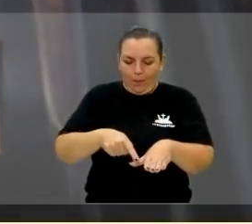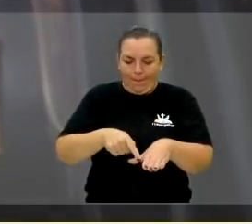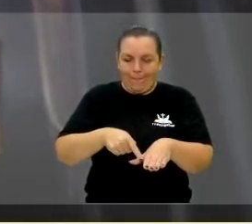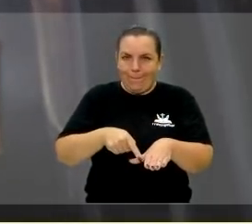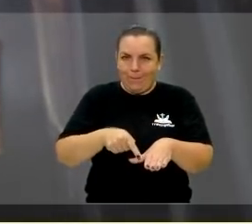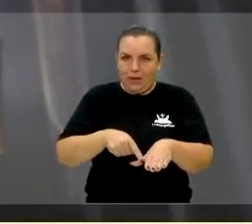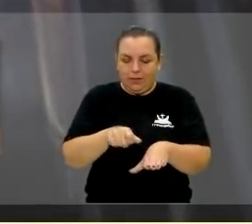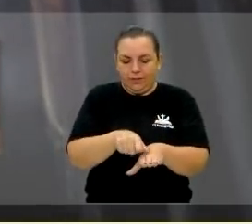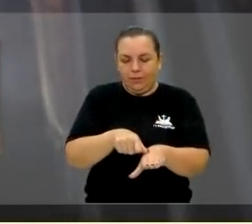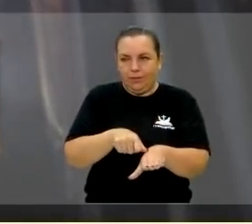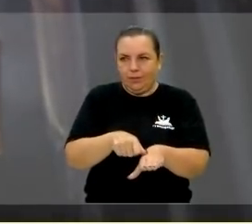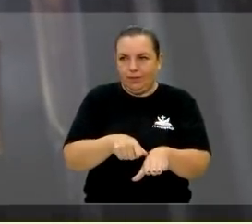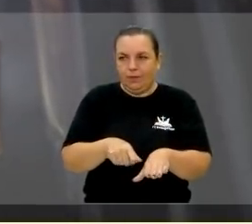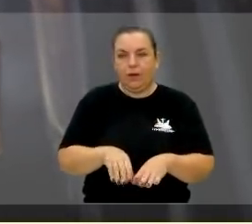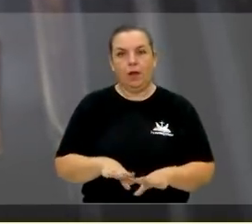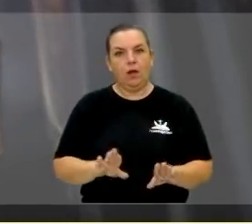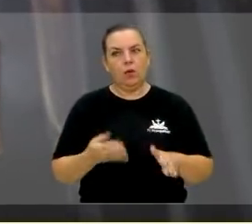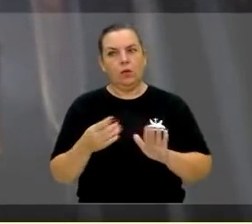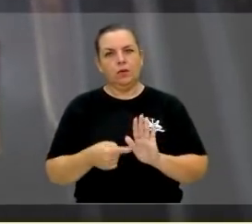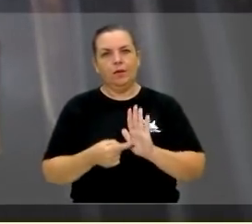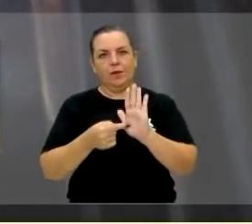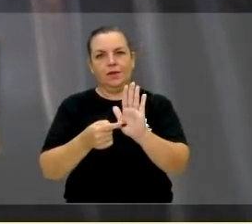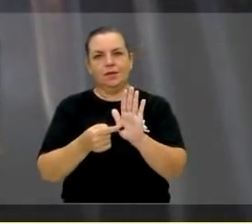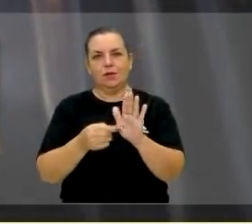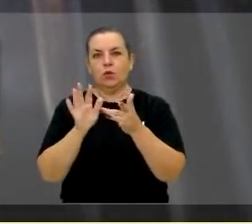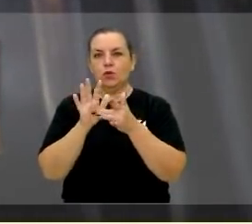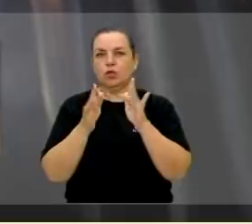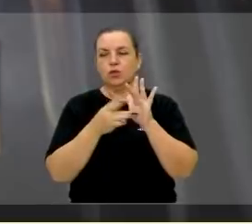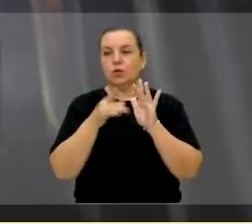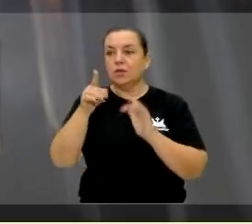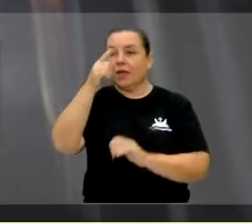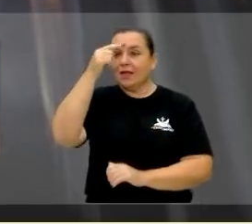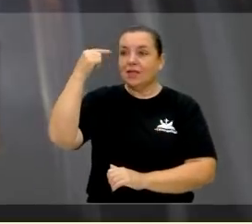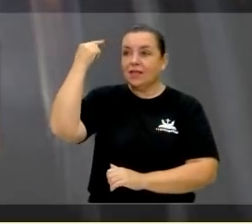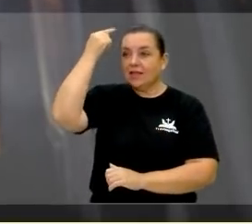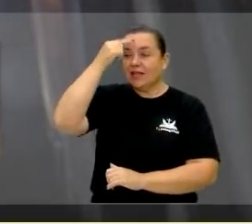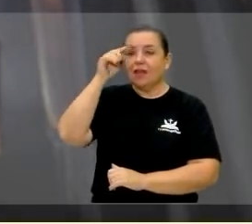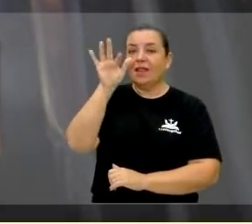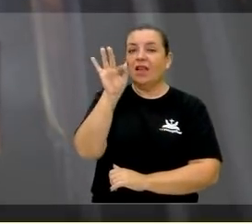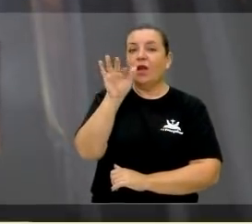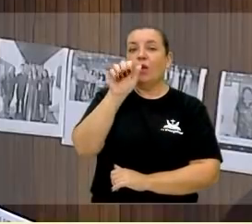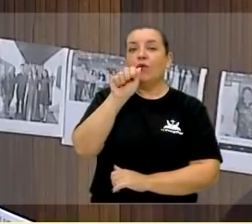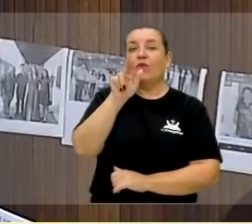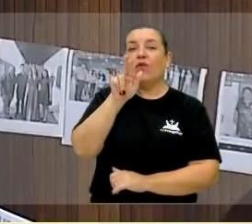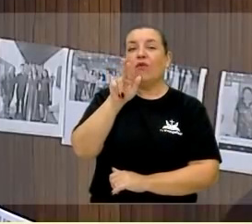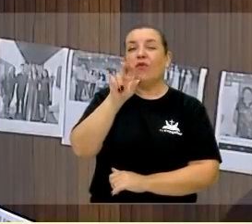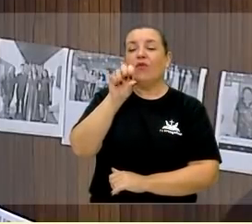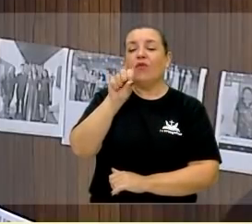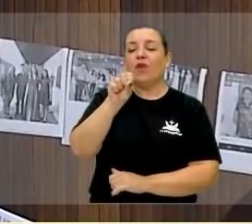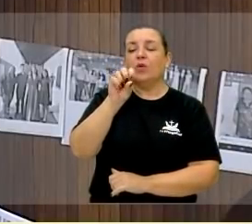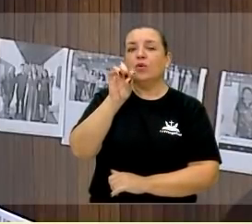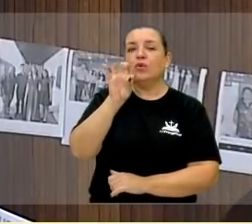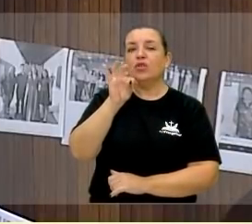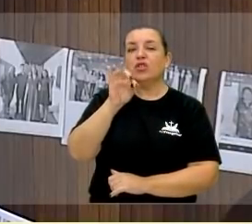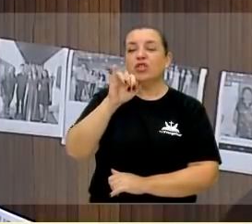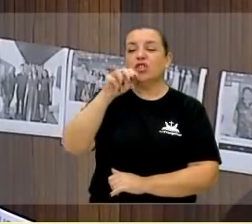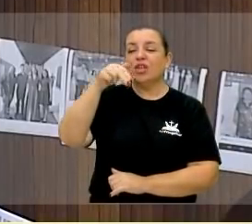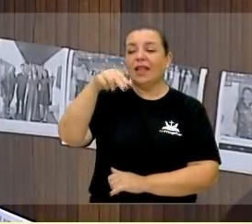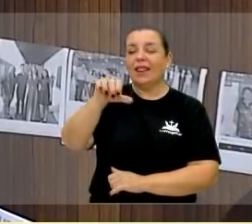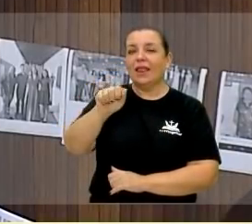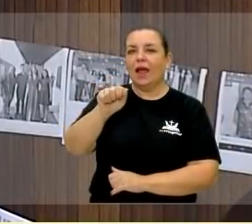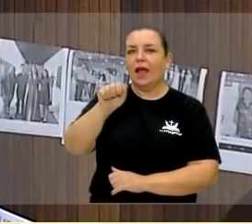E quando apareceu Jesus a Santa Faustina Kowalska, não pense grande